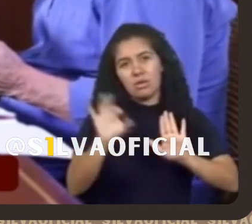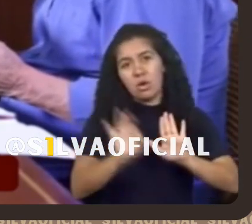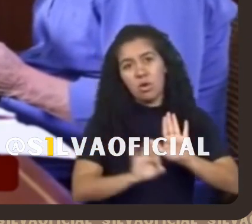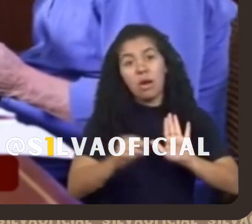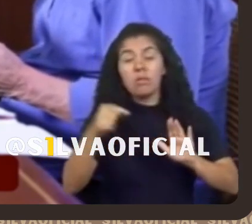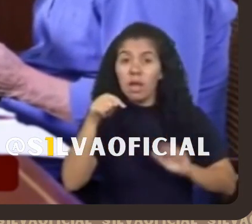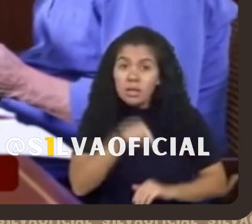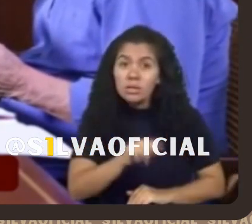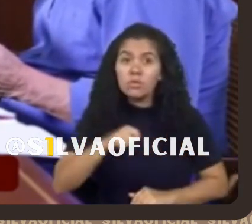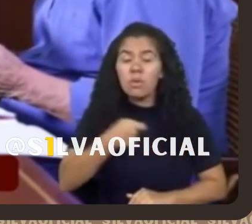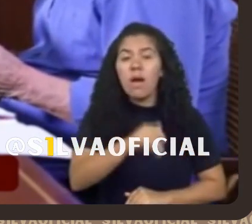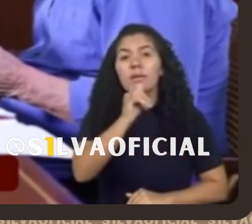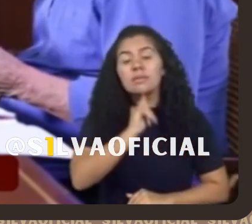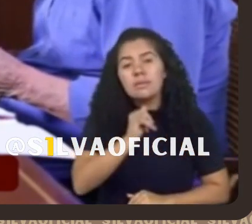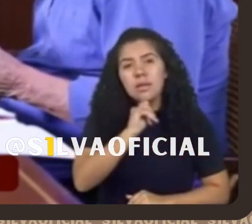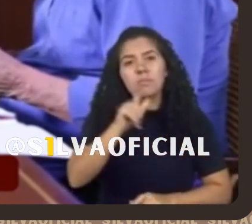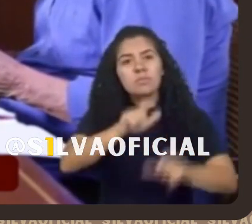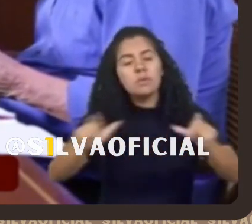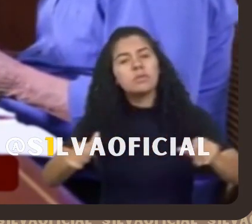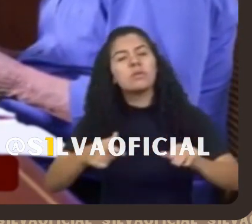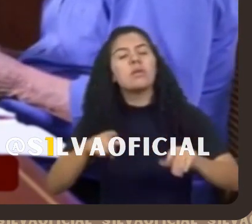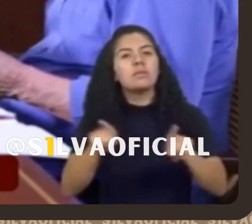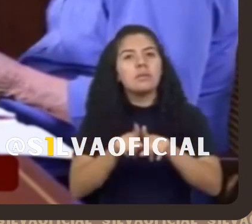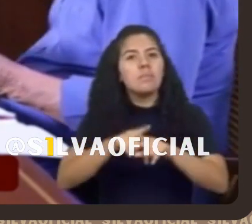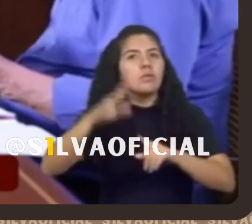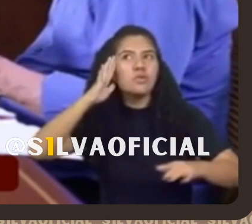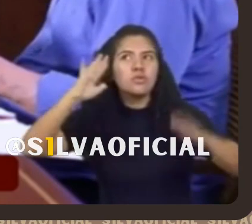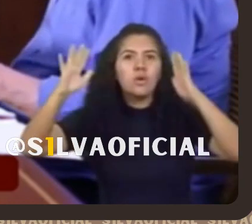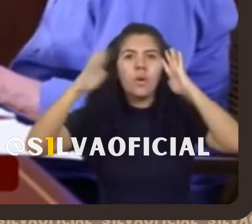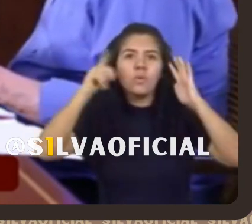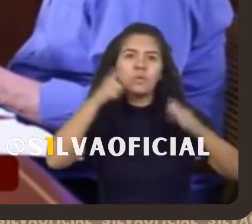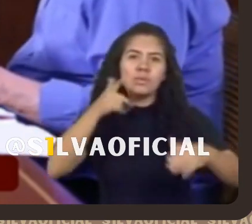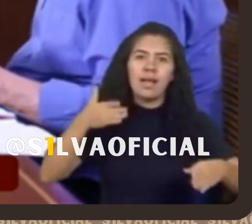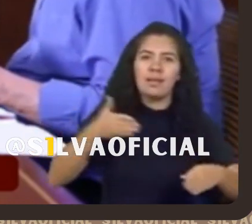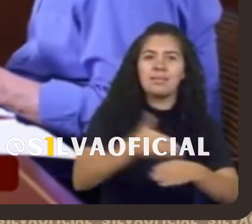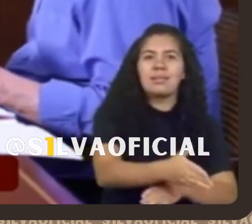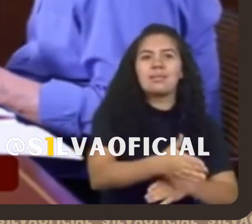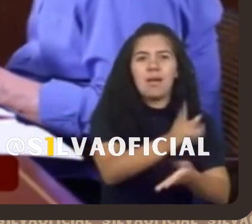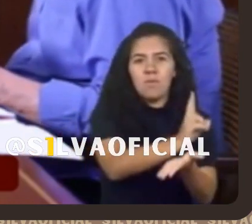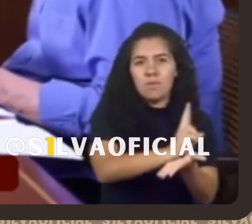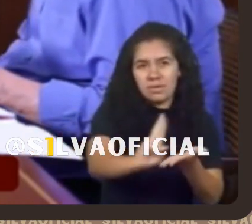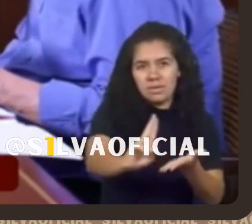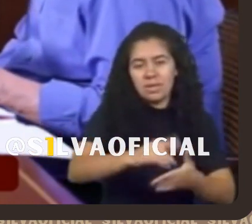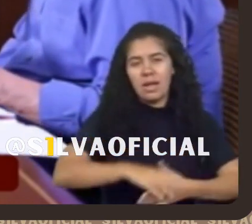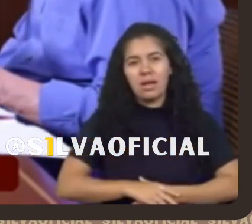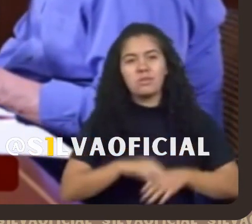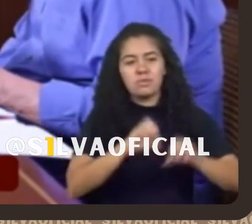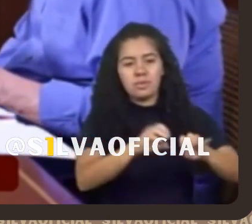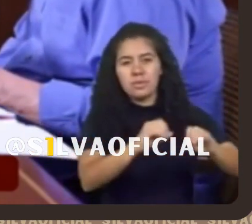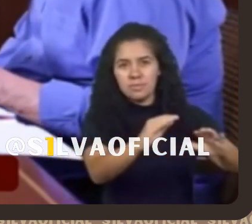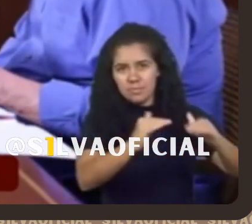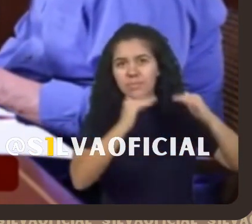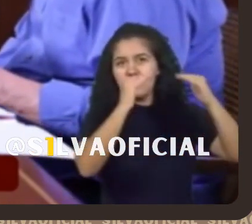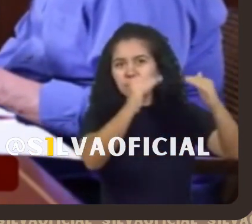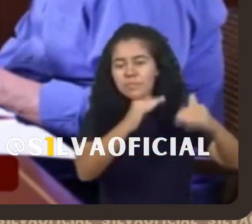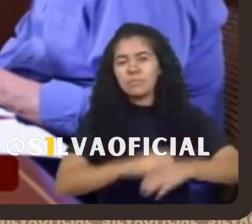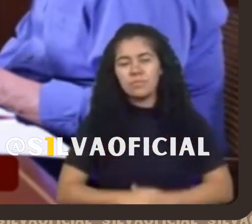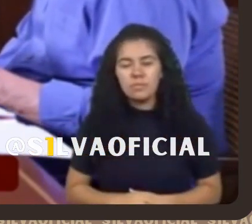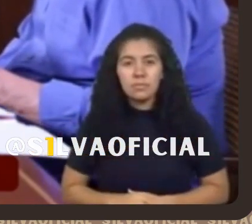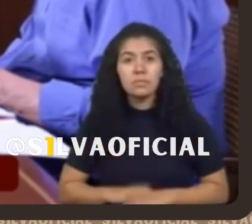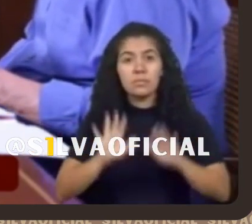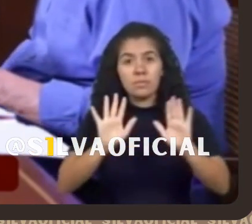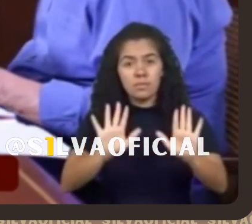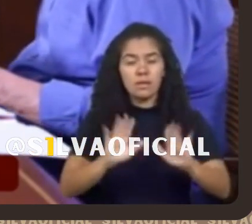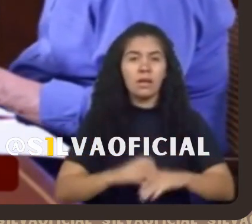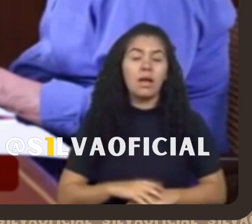importância o sonho das pessoas ter acesso ao ensino superior Uhum E lembrando Presidente só para dar hoje nós vamos antecipar o a a